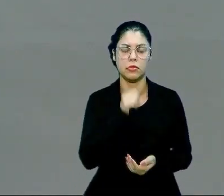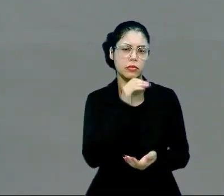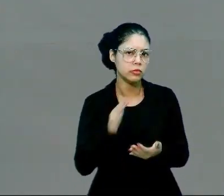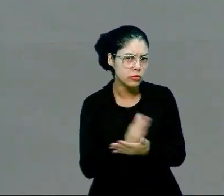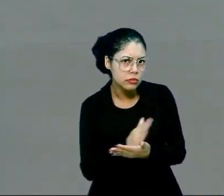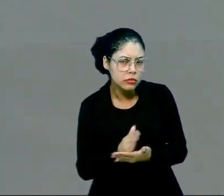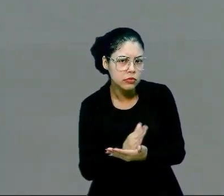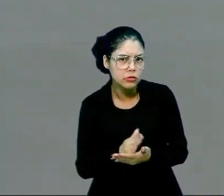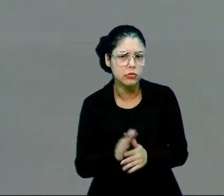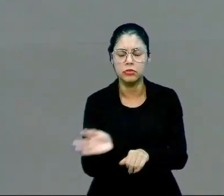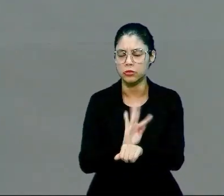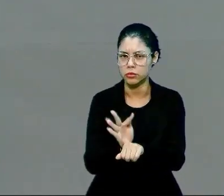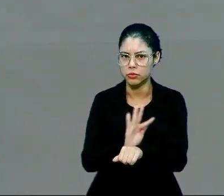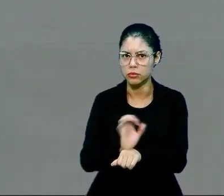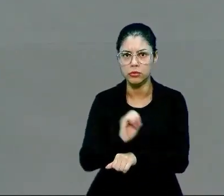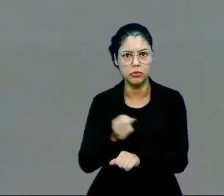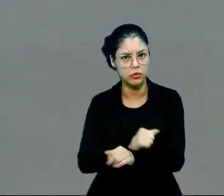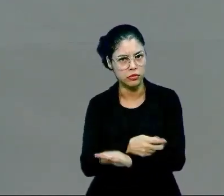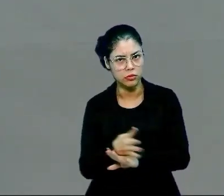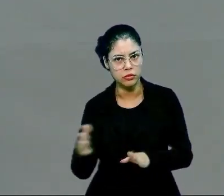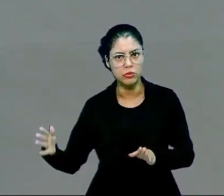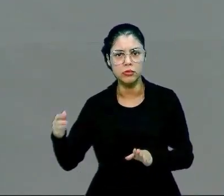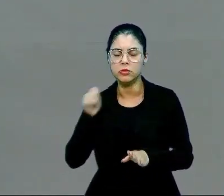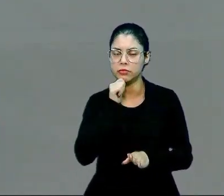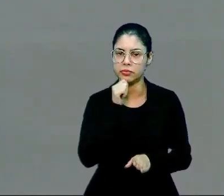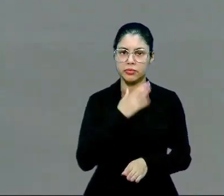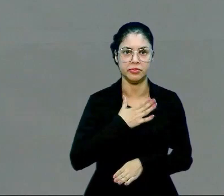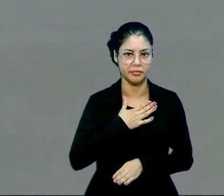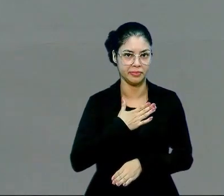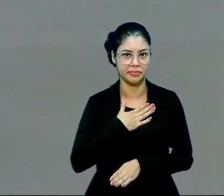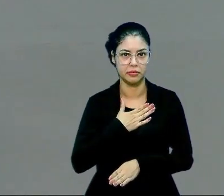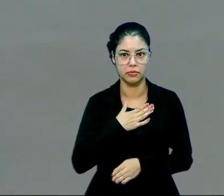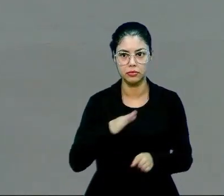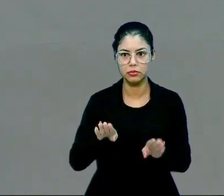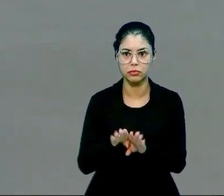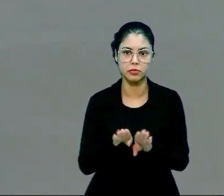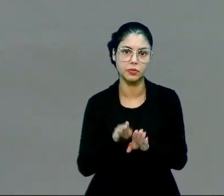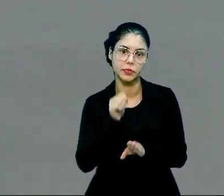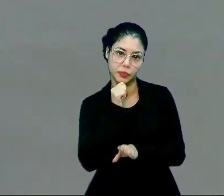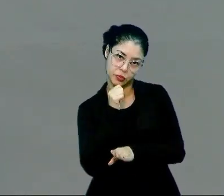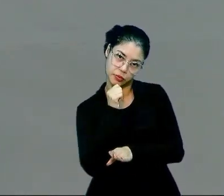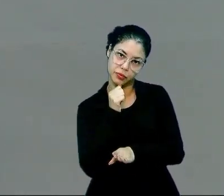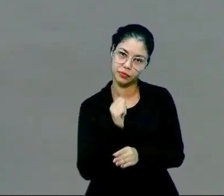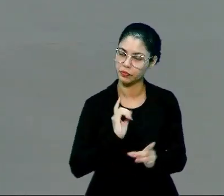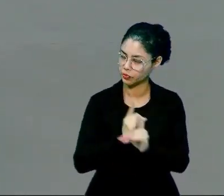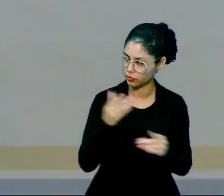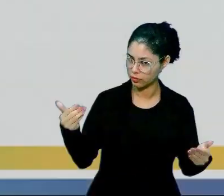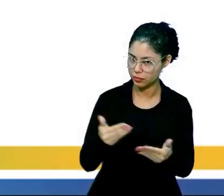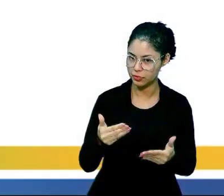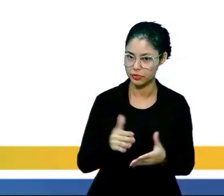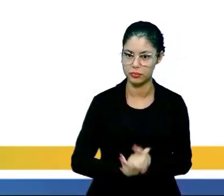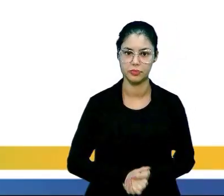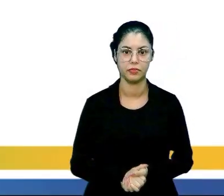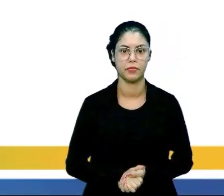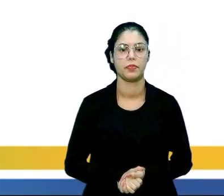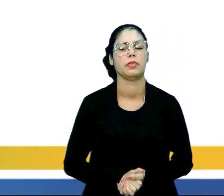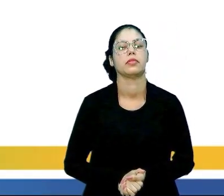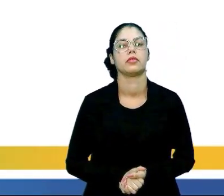algum livro, de um filme ou de uma série dentro da minha redação, da minha introdução? Vamos descobrir agora.